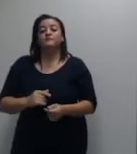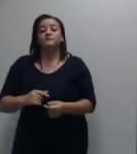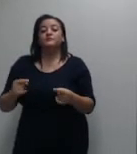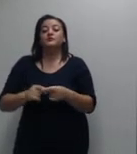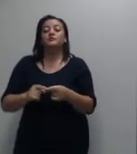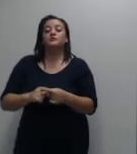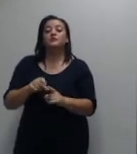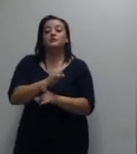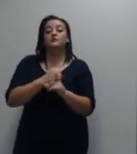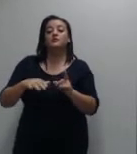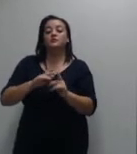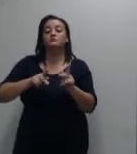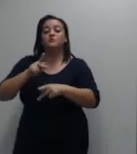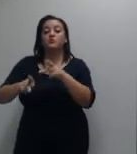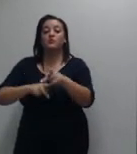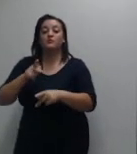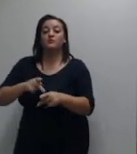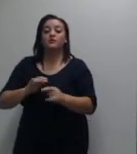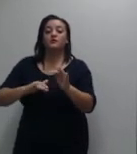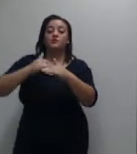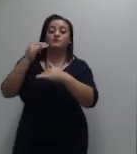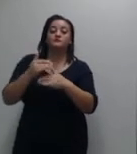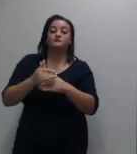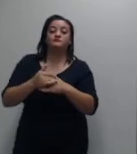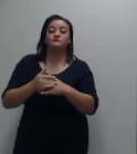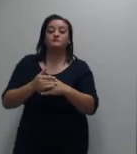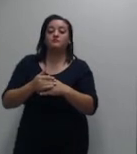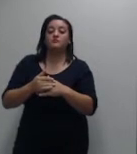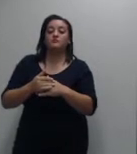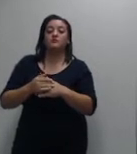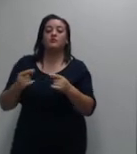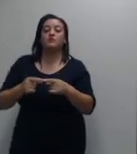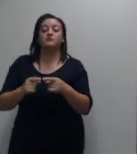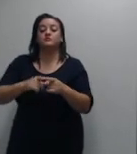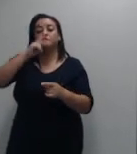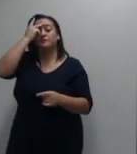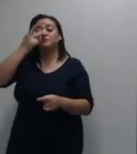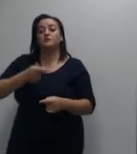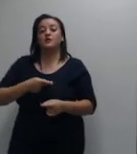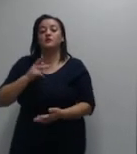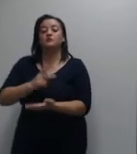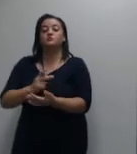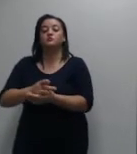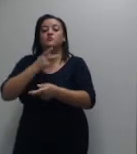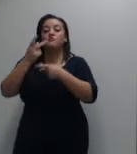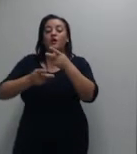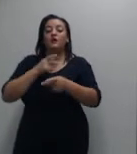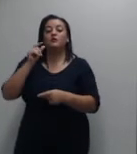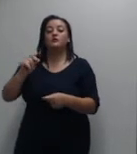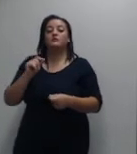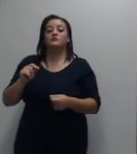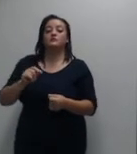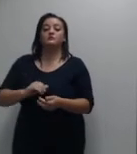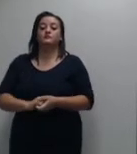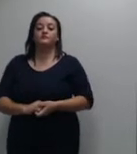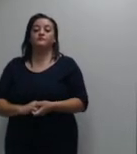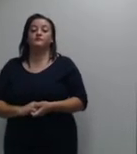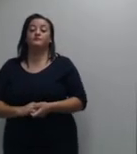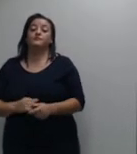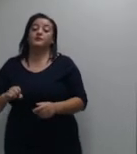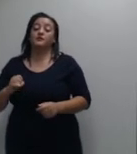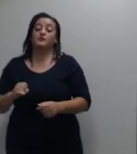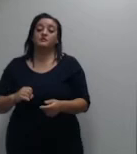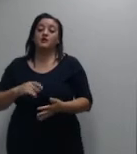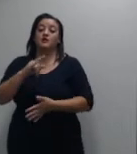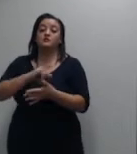sobre o interesse particular E continuo dizendo que caso as